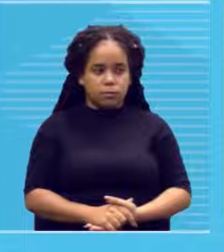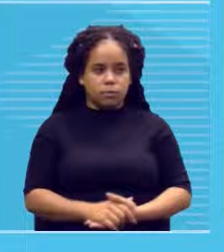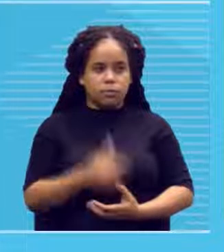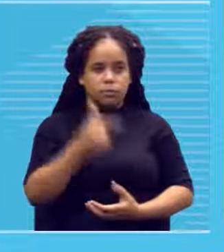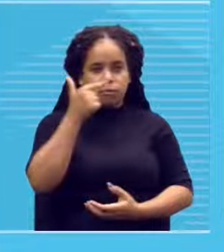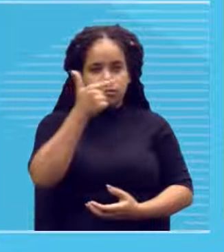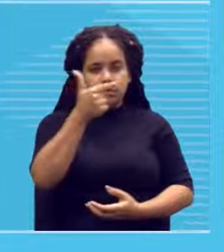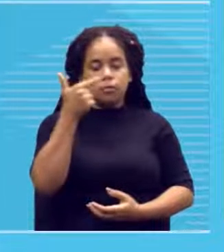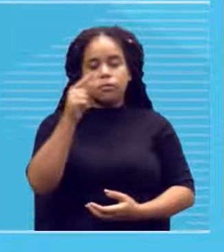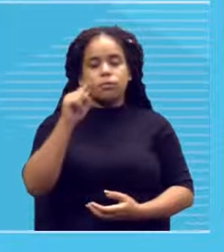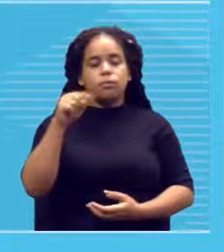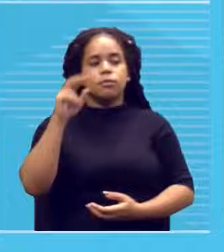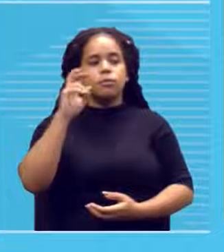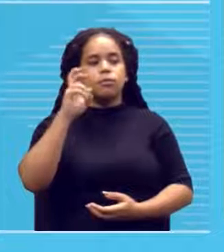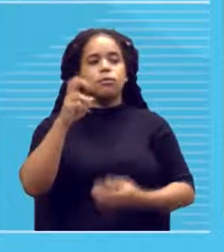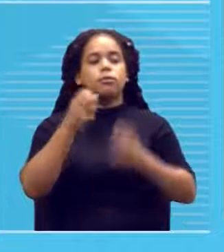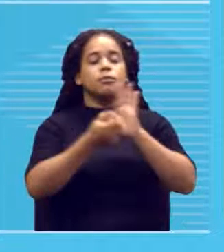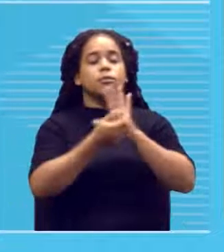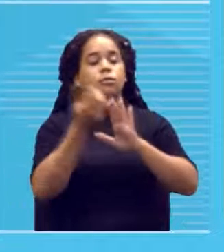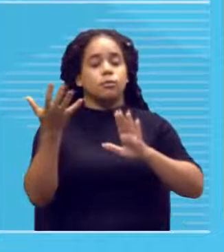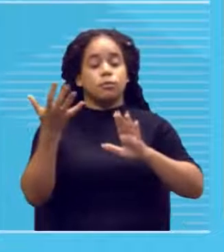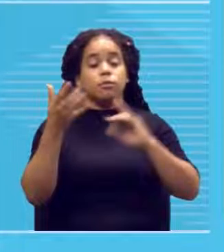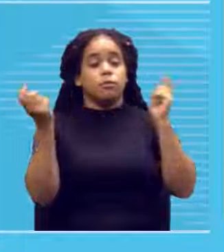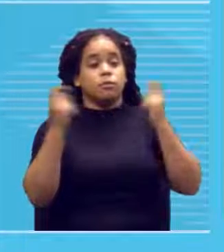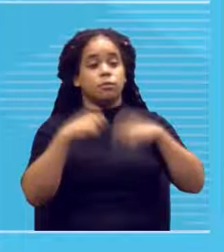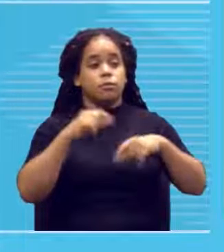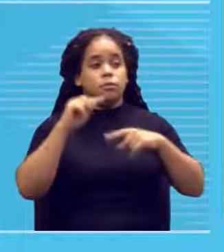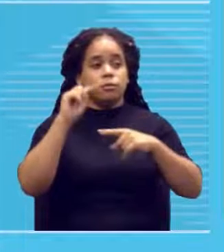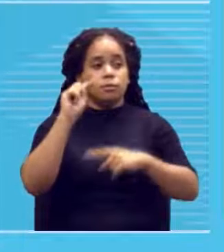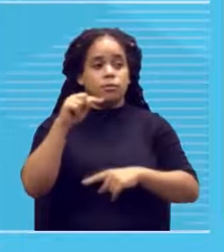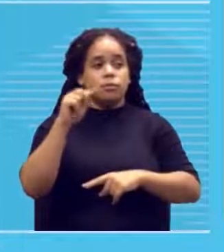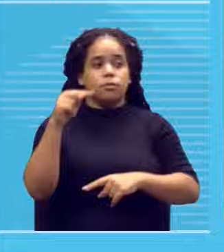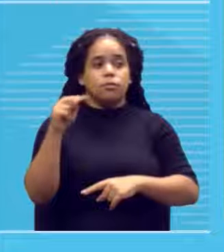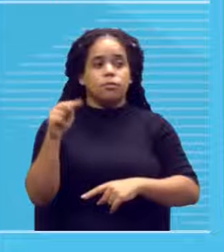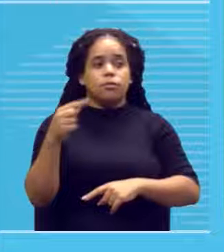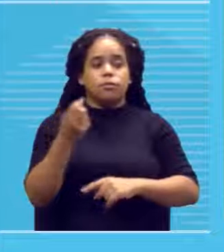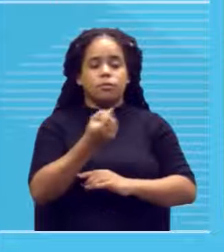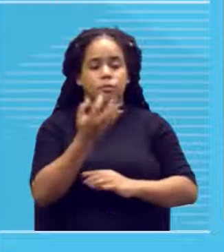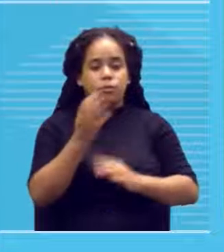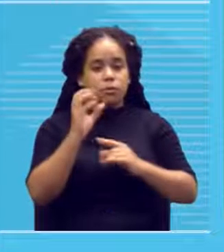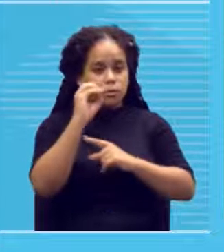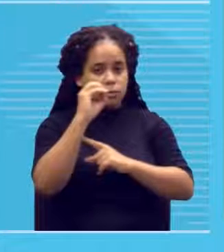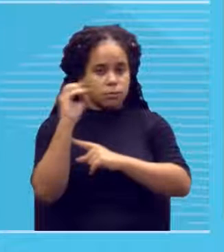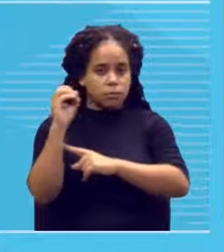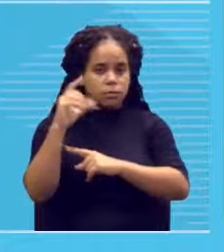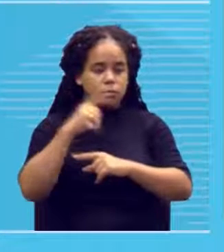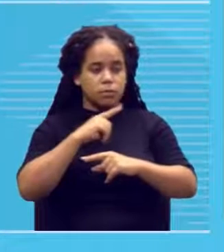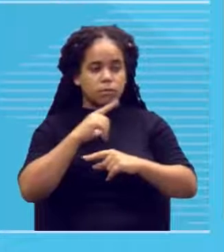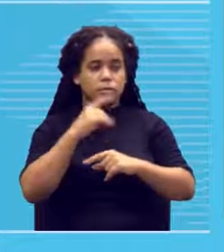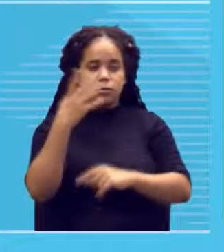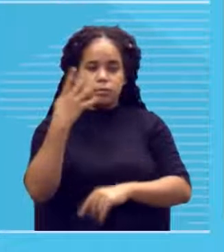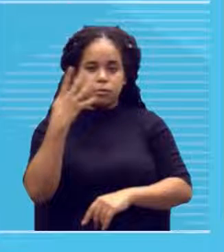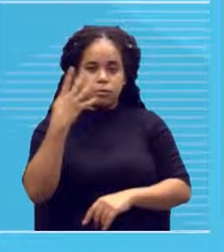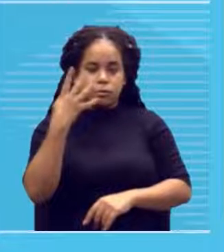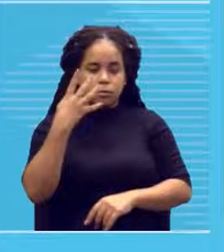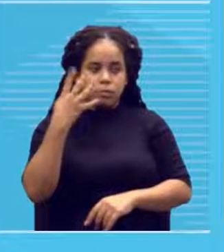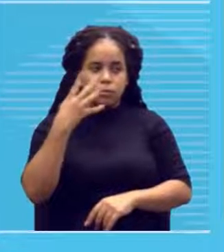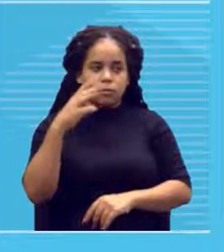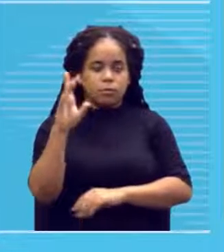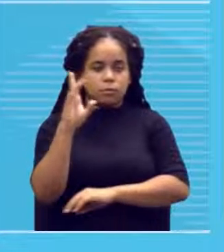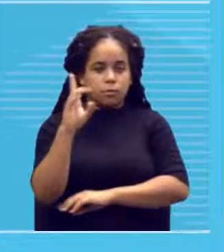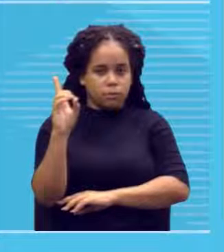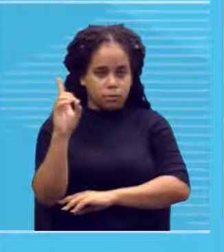22,5 ela vai andar quantas casas quantos zeros eu tenho aqui um dois três quatro então ela vai andar 4 Casas para